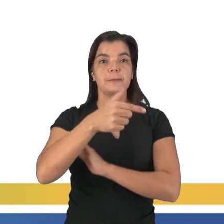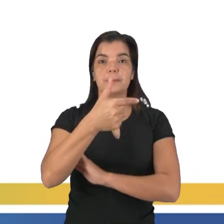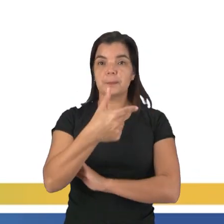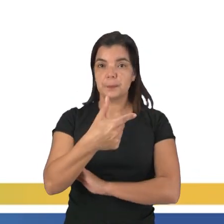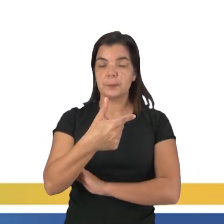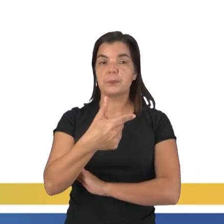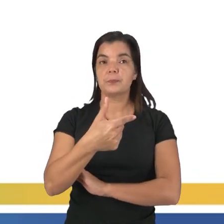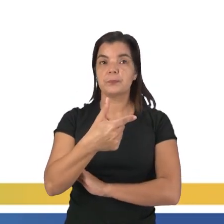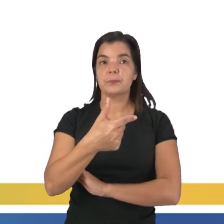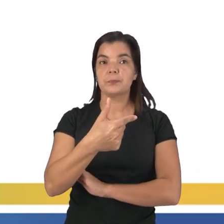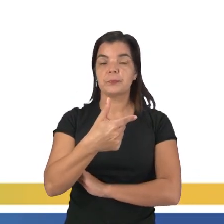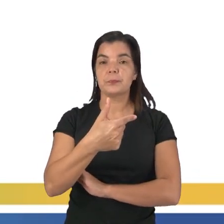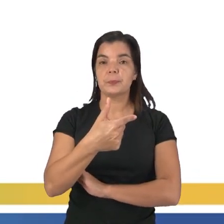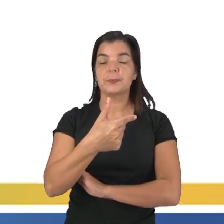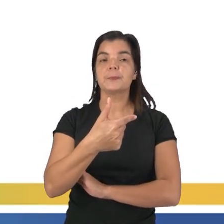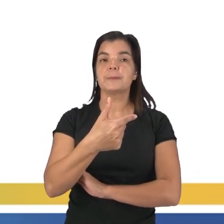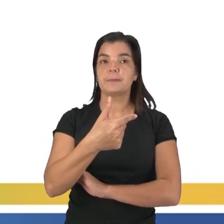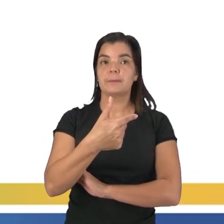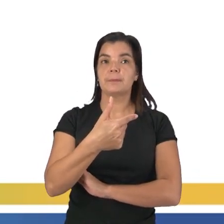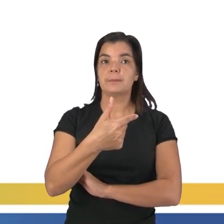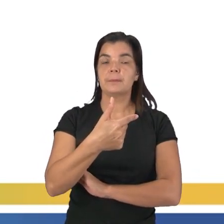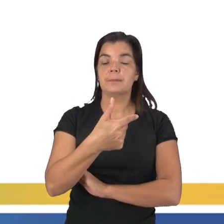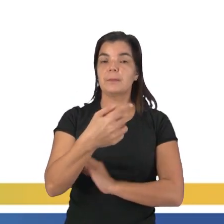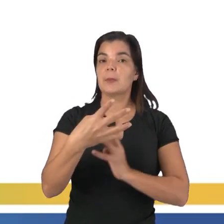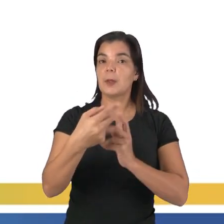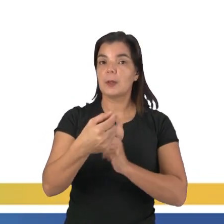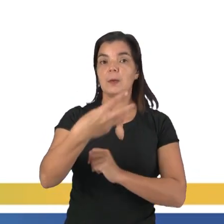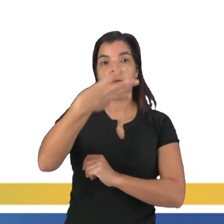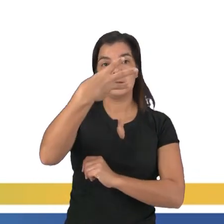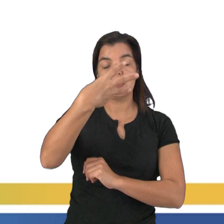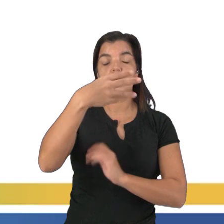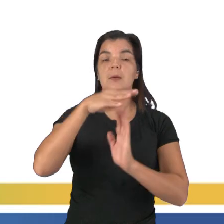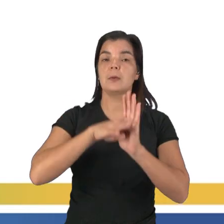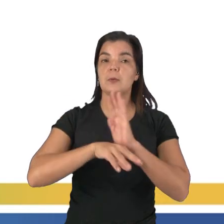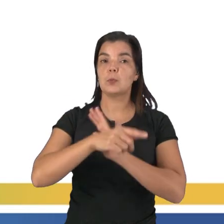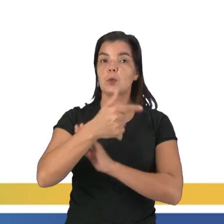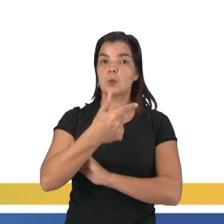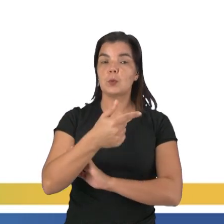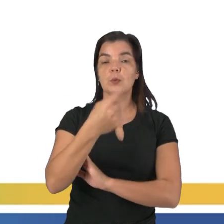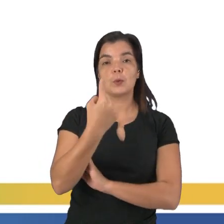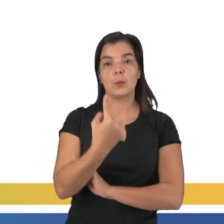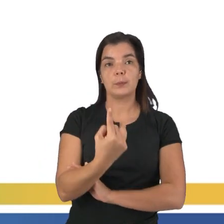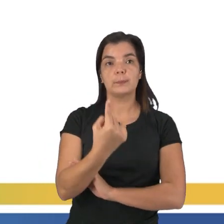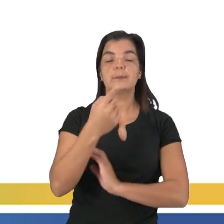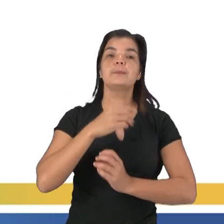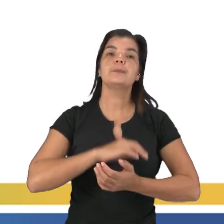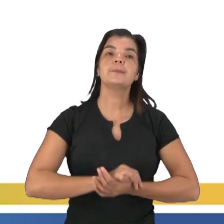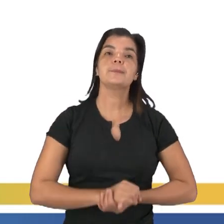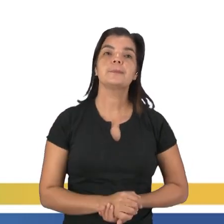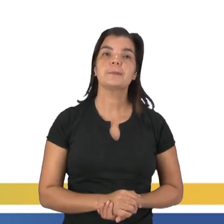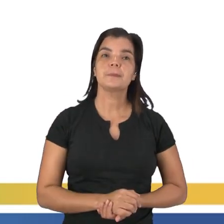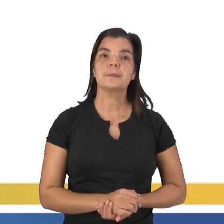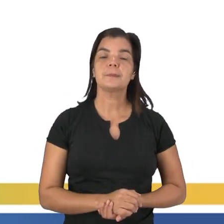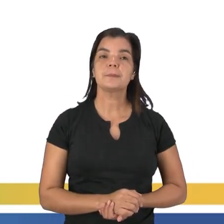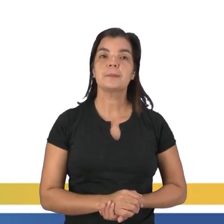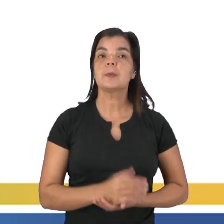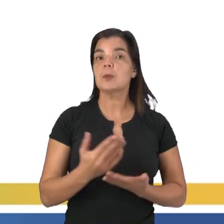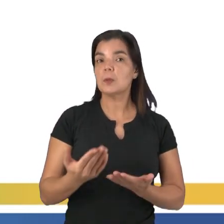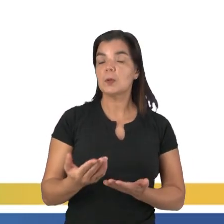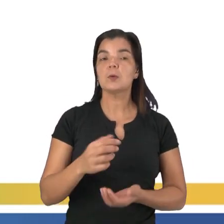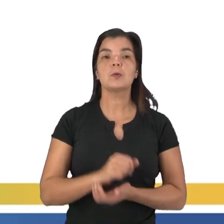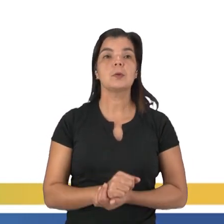a vírgula. E a parte decimal, ou seja, a parte inteira que nós vamos utilizar, é 3 menos 2, que vai ser igual a